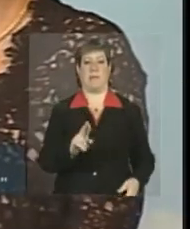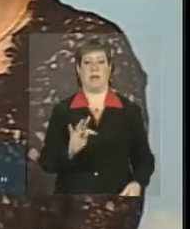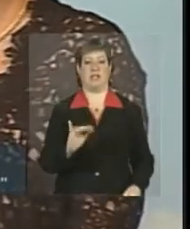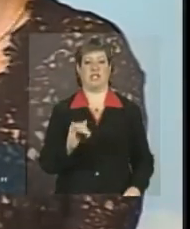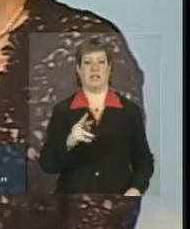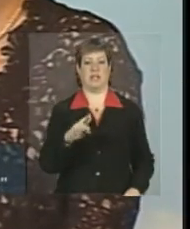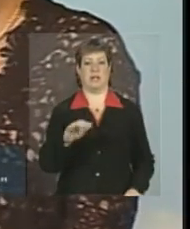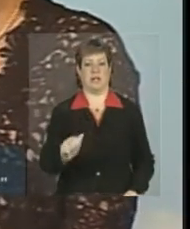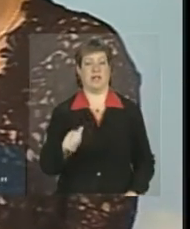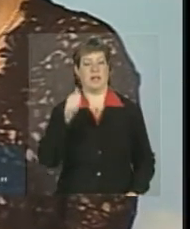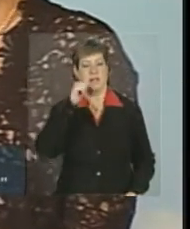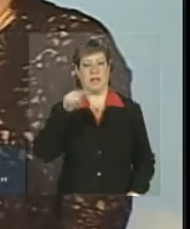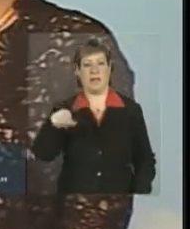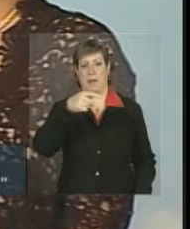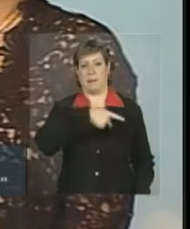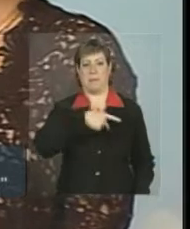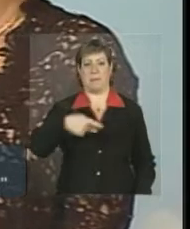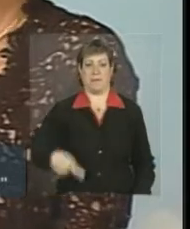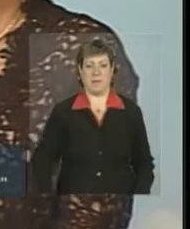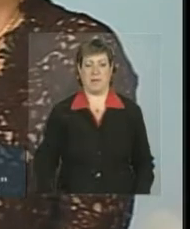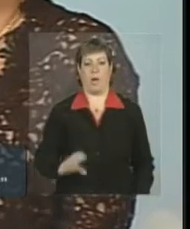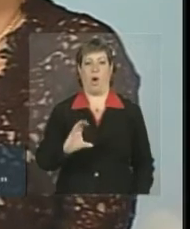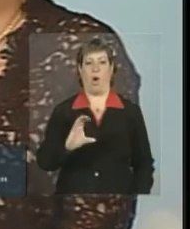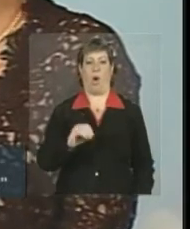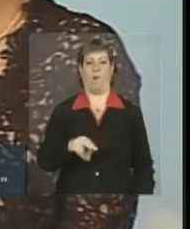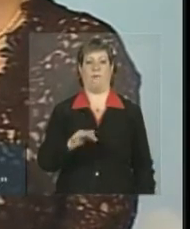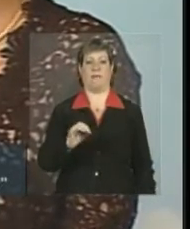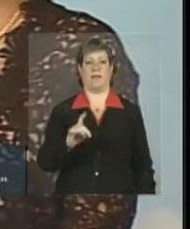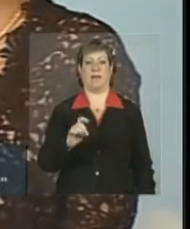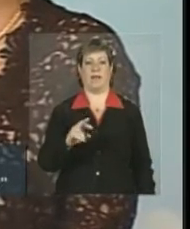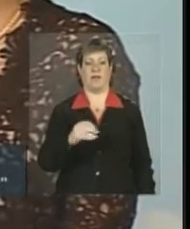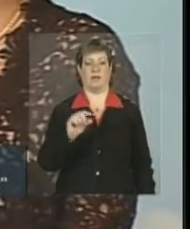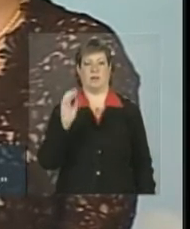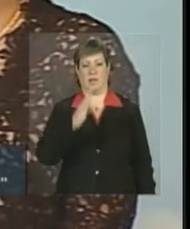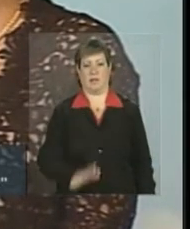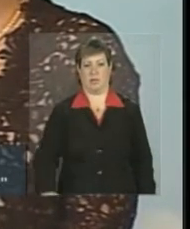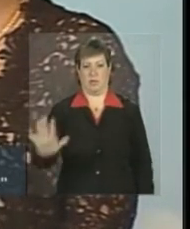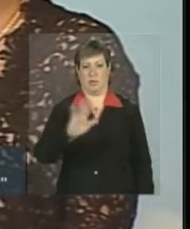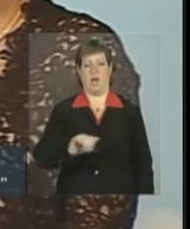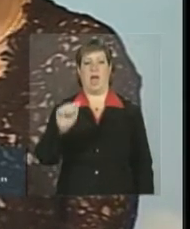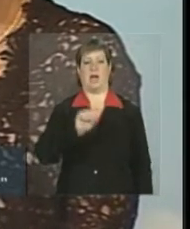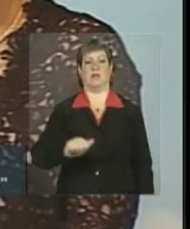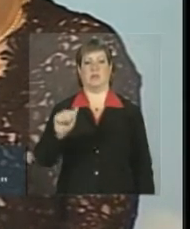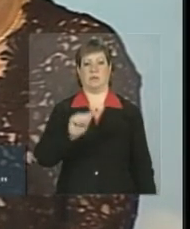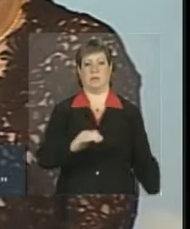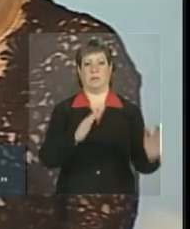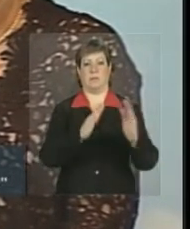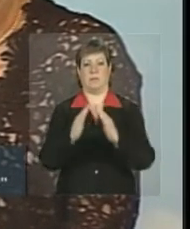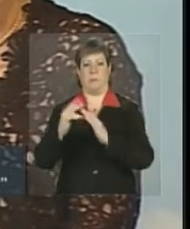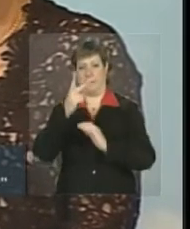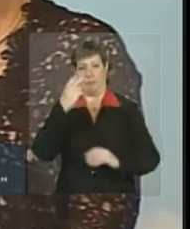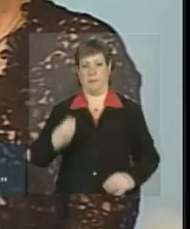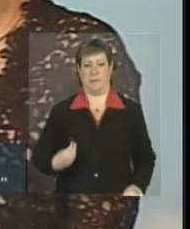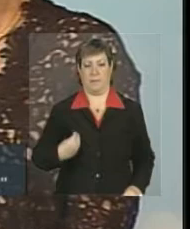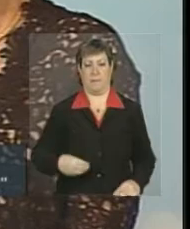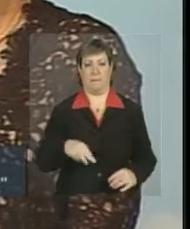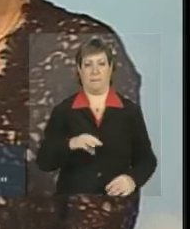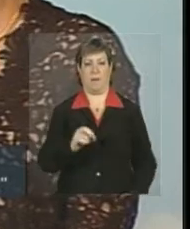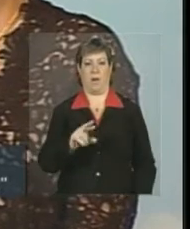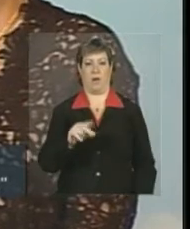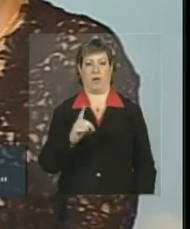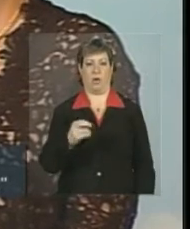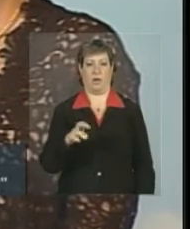Perpétua, que é presidente da Confederação Nacional das Associações de Moradores.